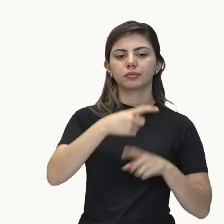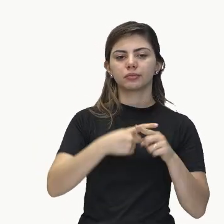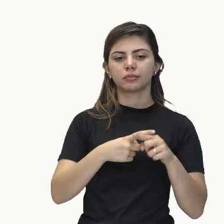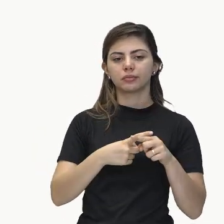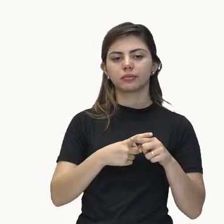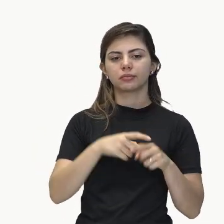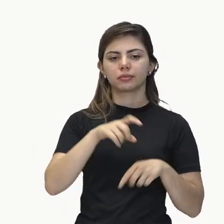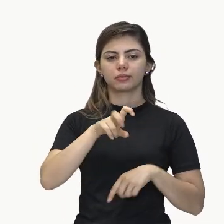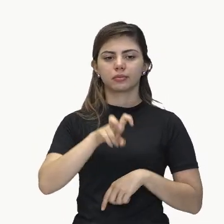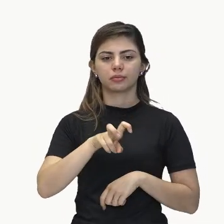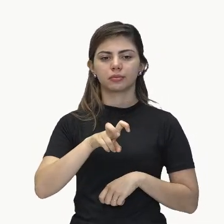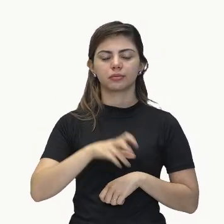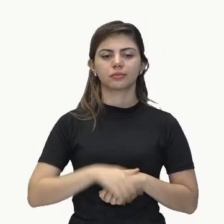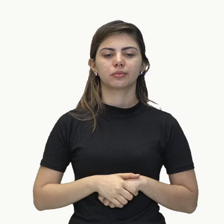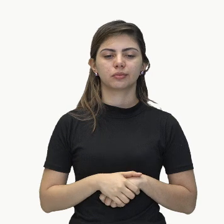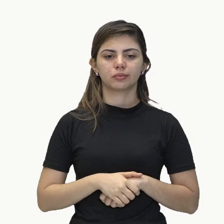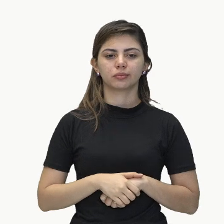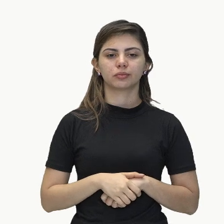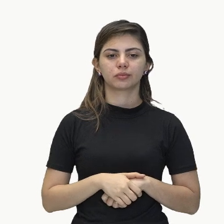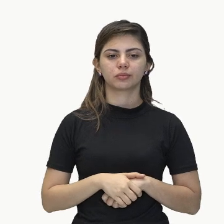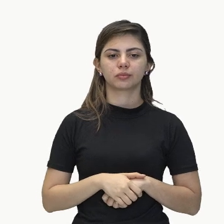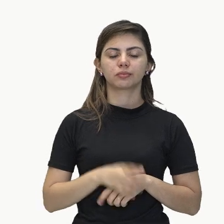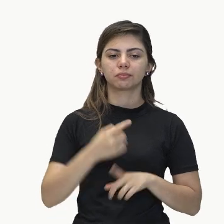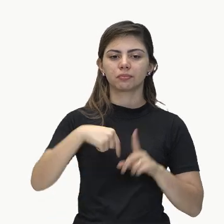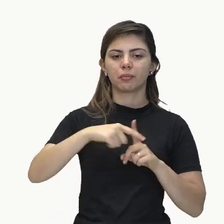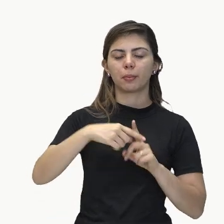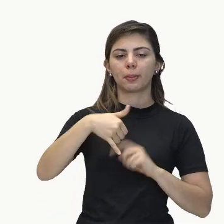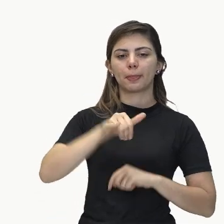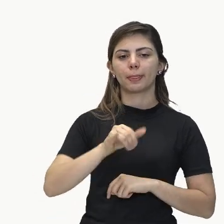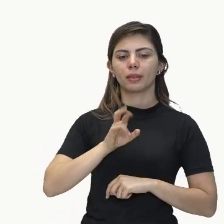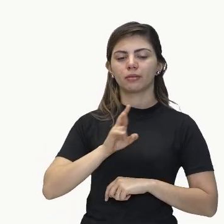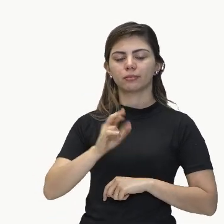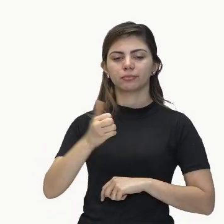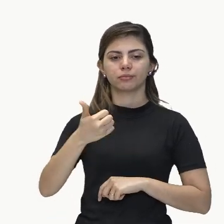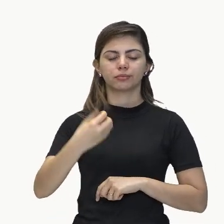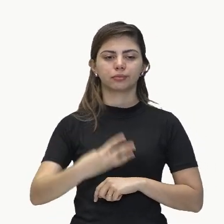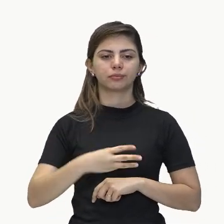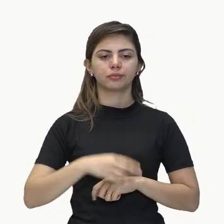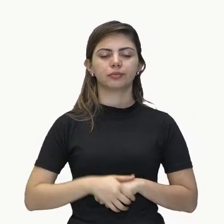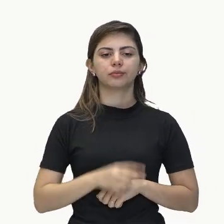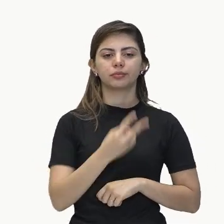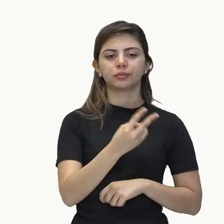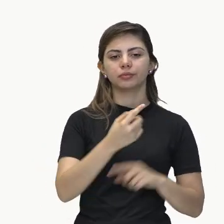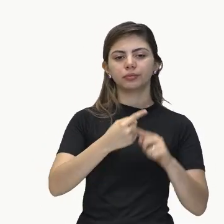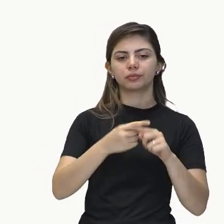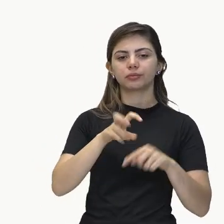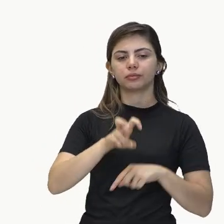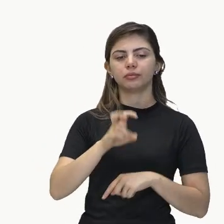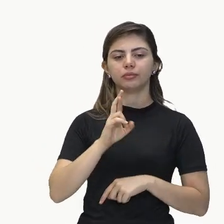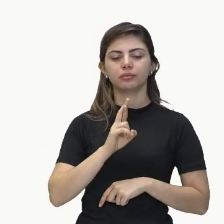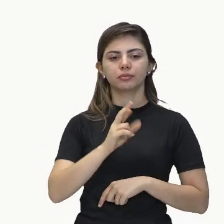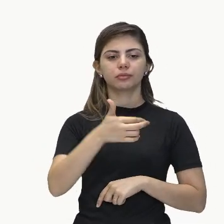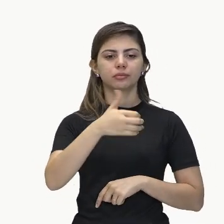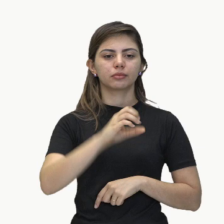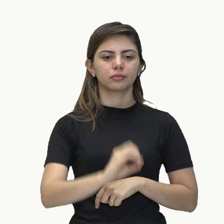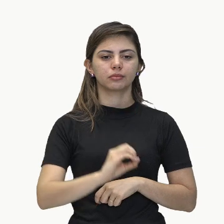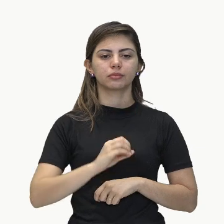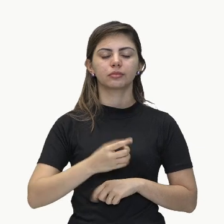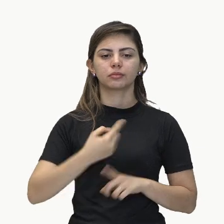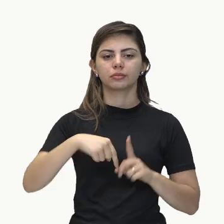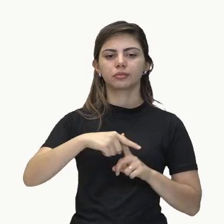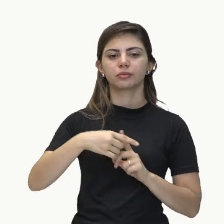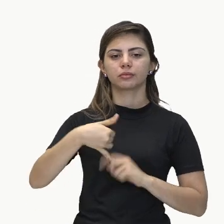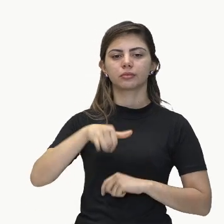y igual a 13. 2 vezes 5 é 10, mais